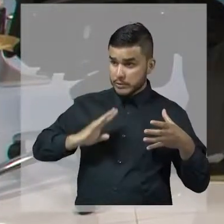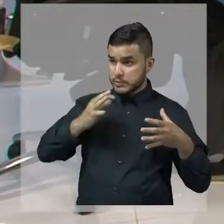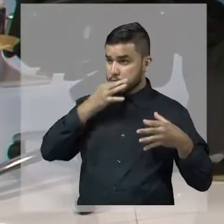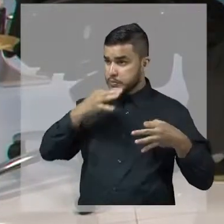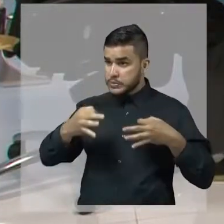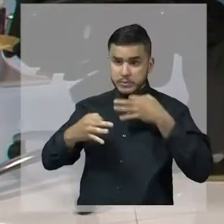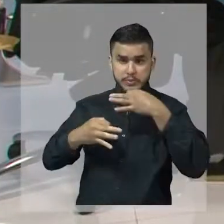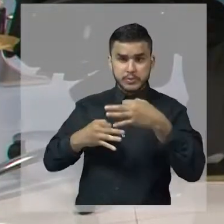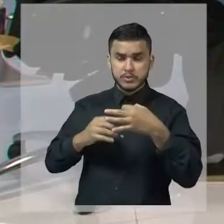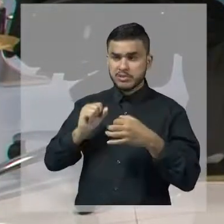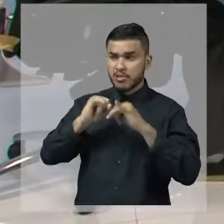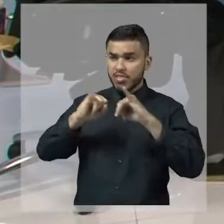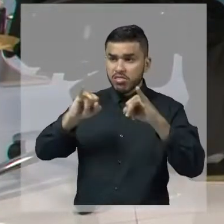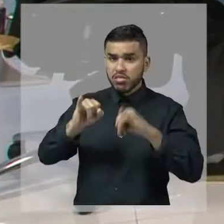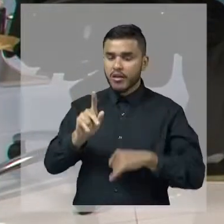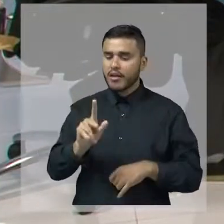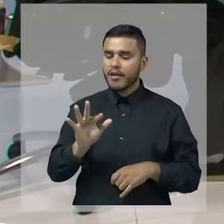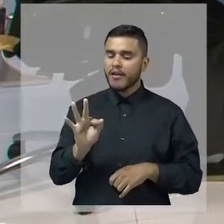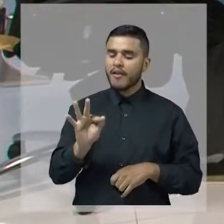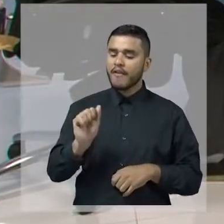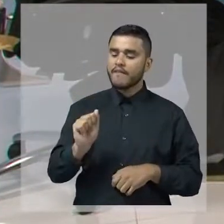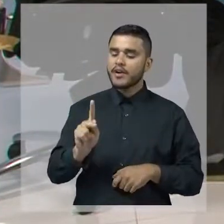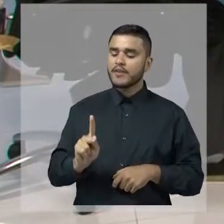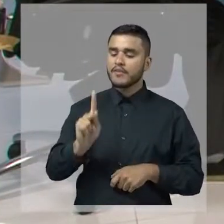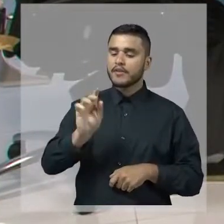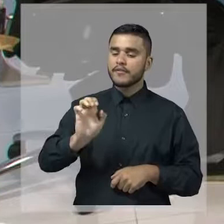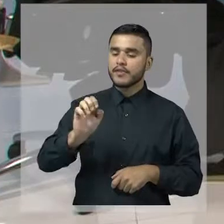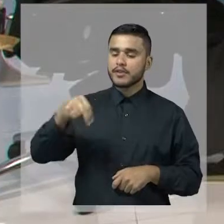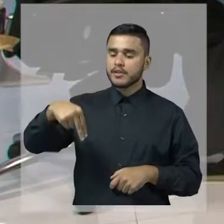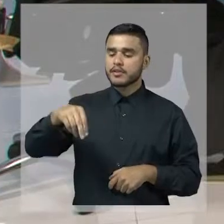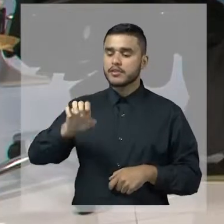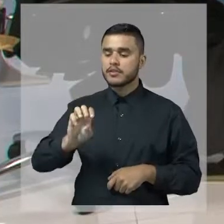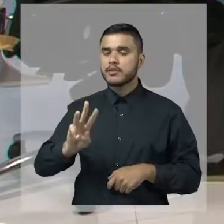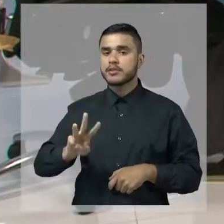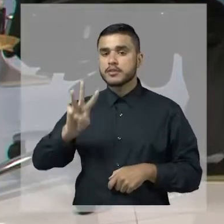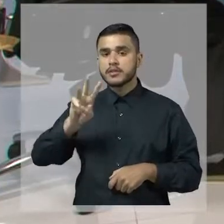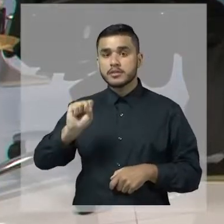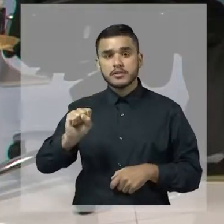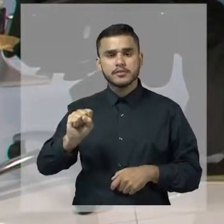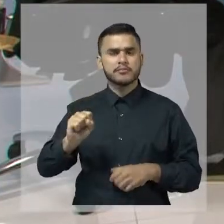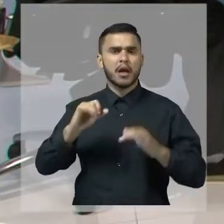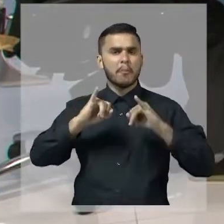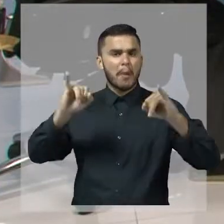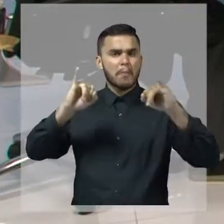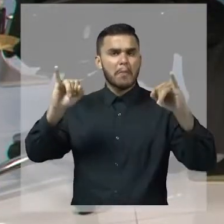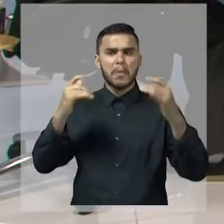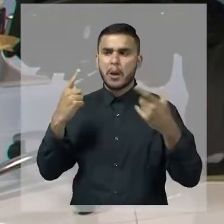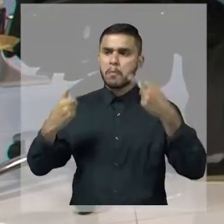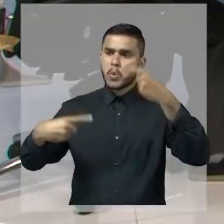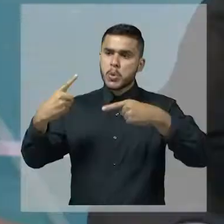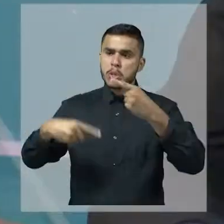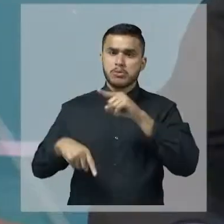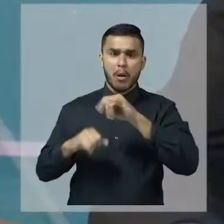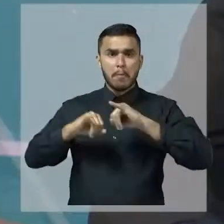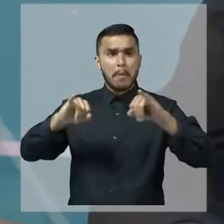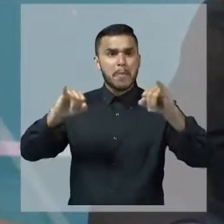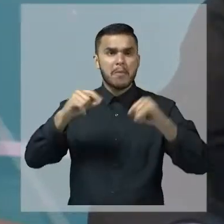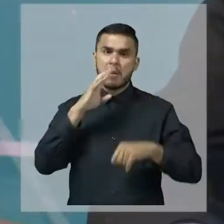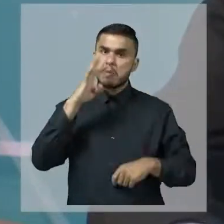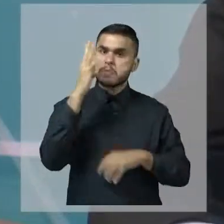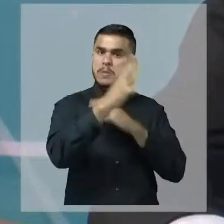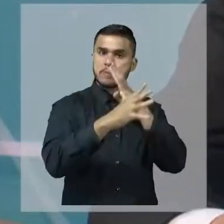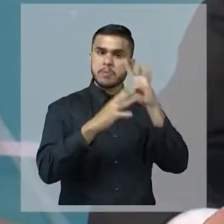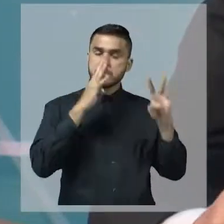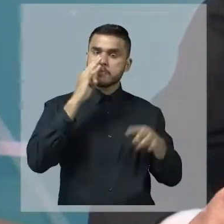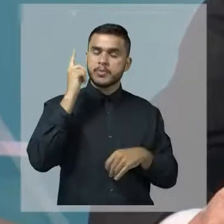com produção de fake news, seja com a verbalização que tem ocorrido nas agressões públicas? Qual é o seu entendimento? Em